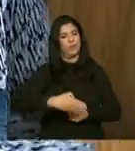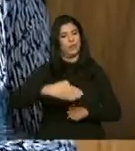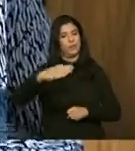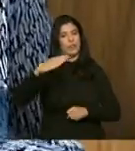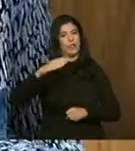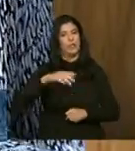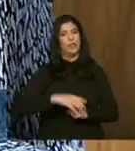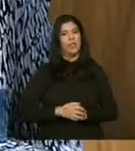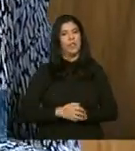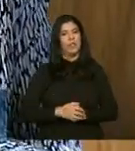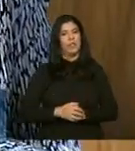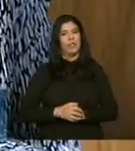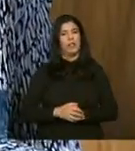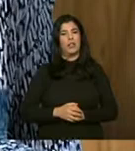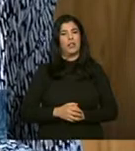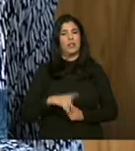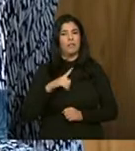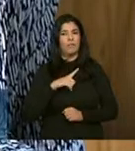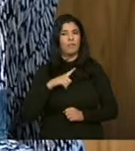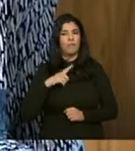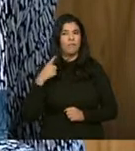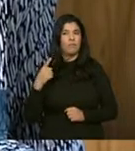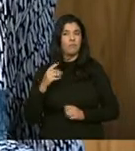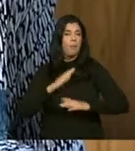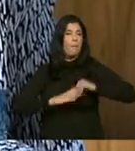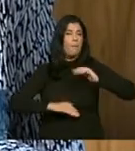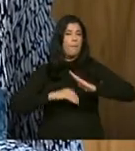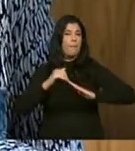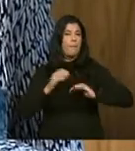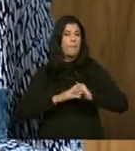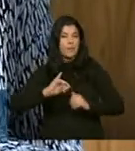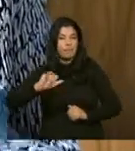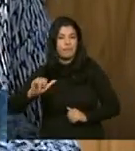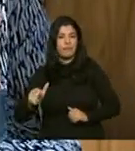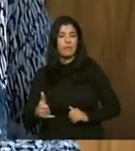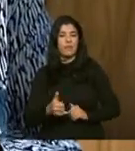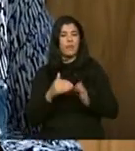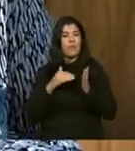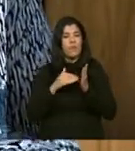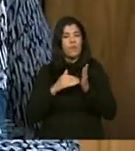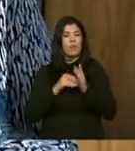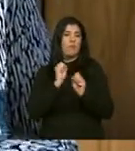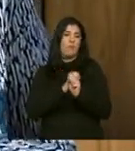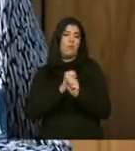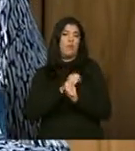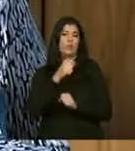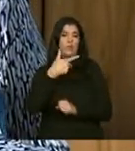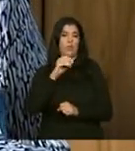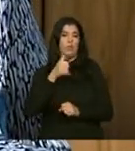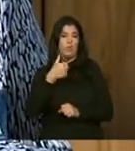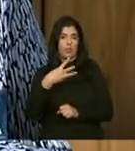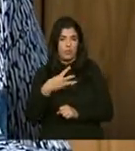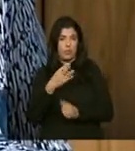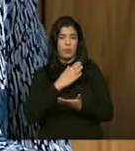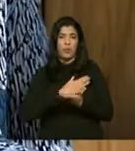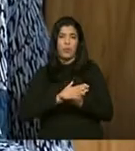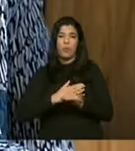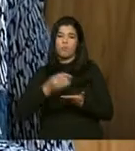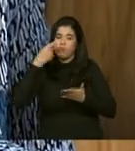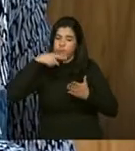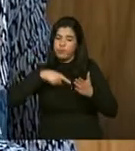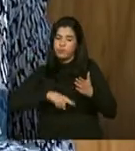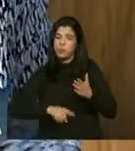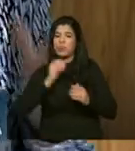utilizar essa reta final de 2014 para mergulhar nas propostas apresentadas